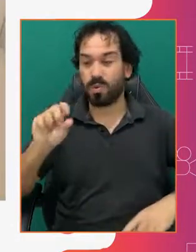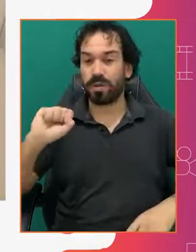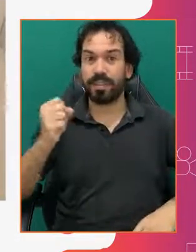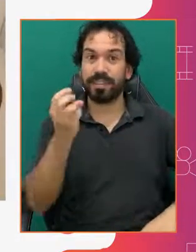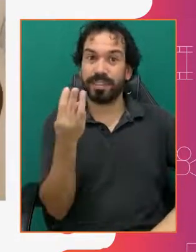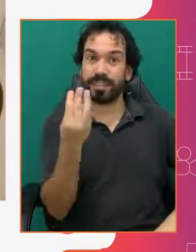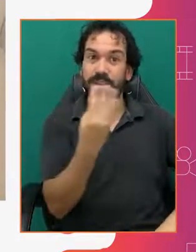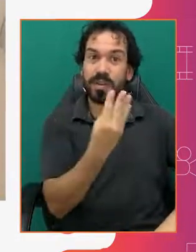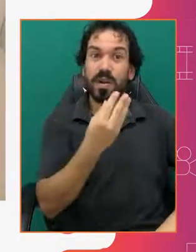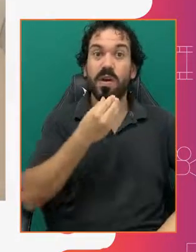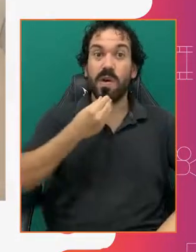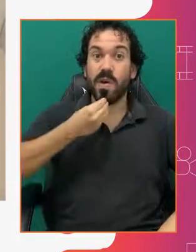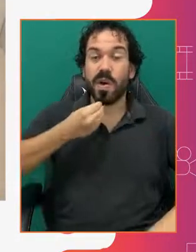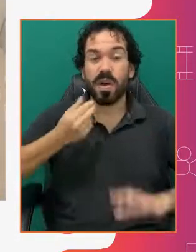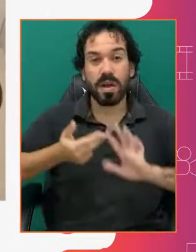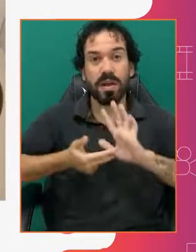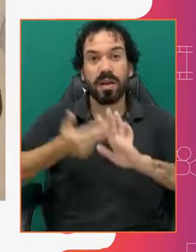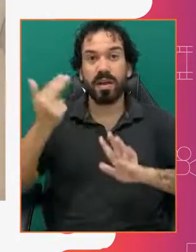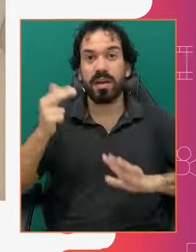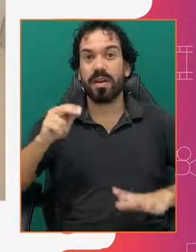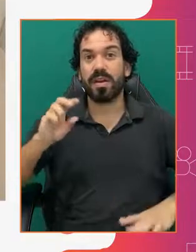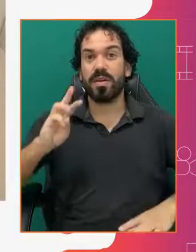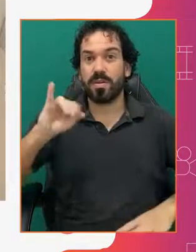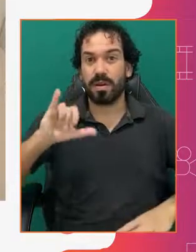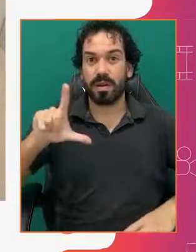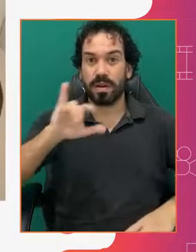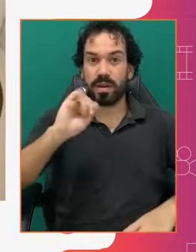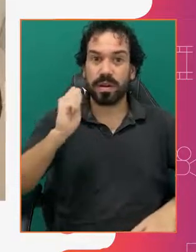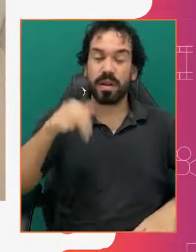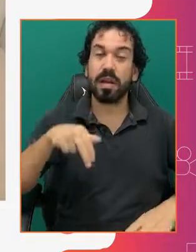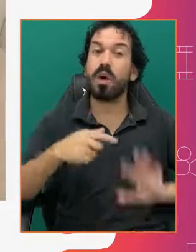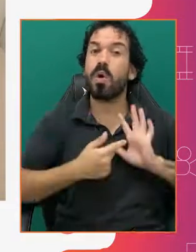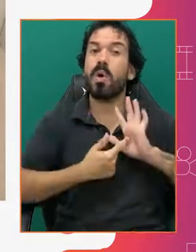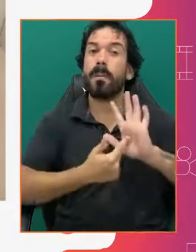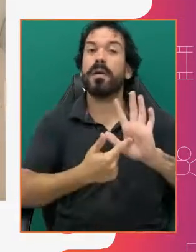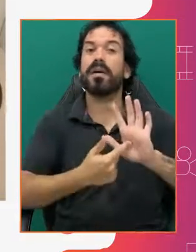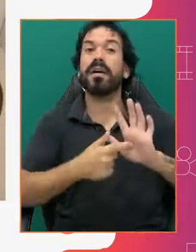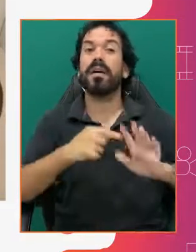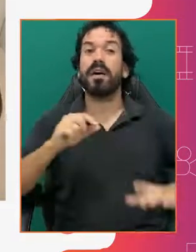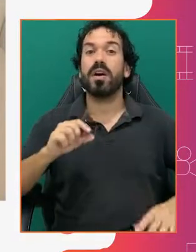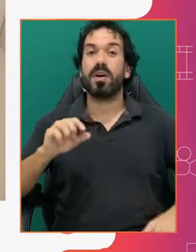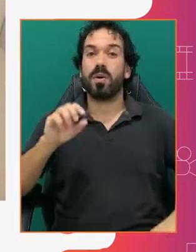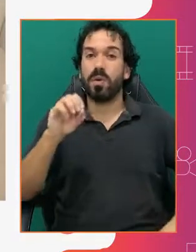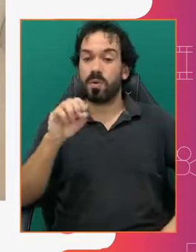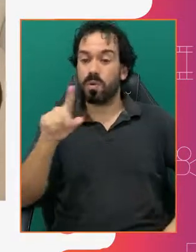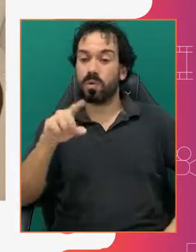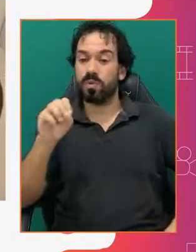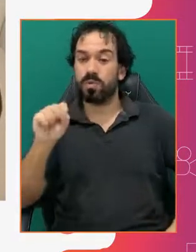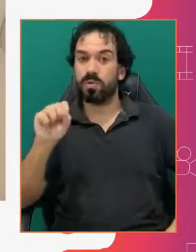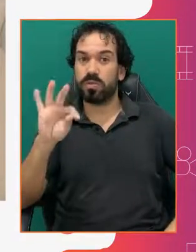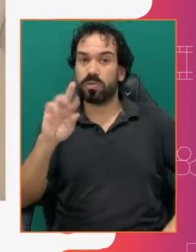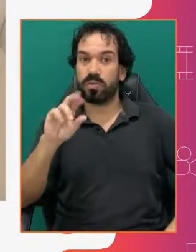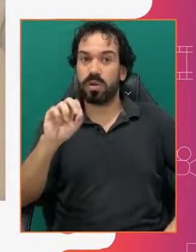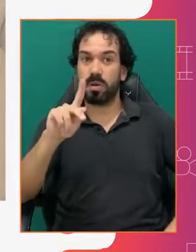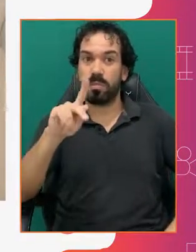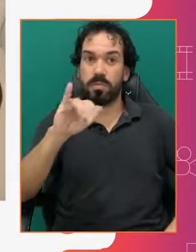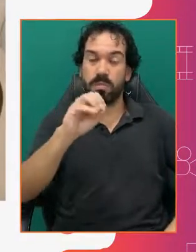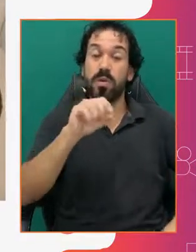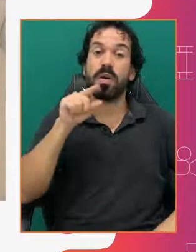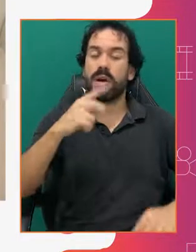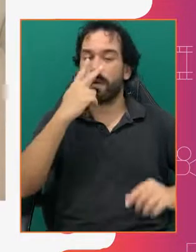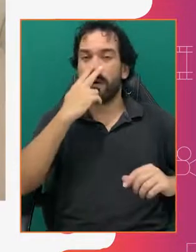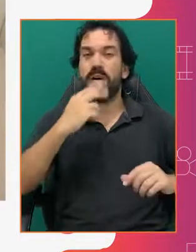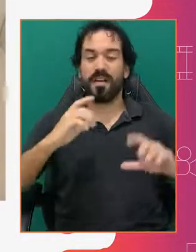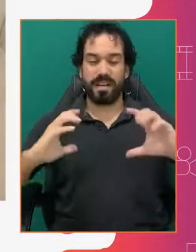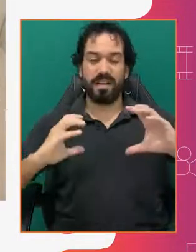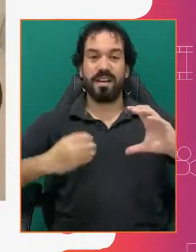1834, William George Horner apresenta o zootrópio, também conhecido como roda da vida, que é uma sequência